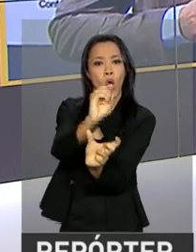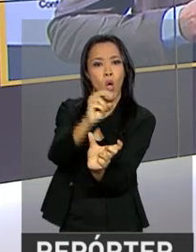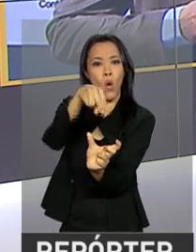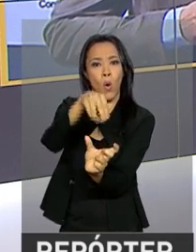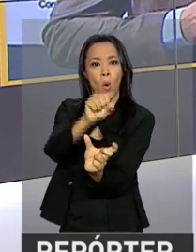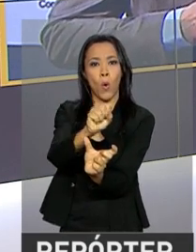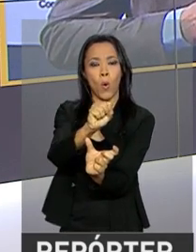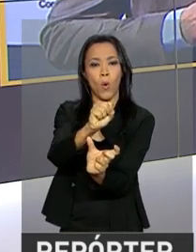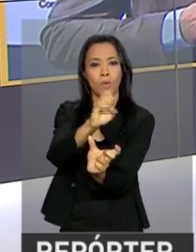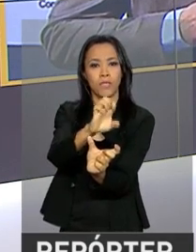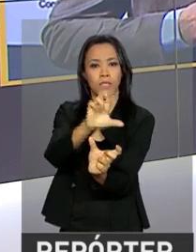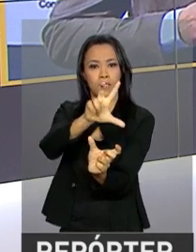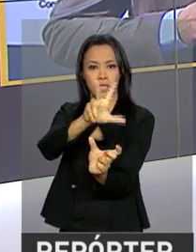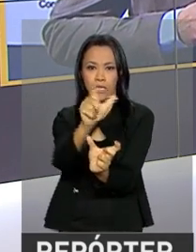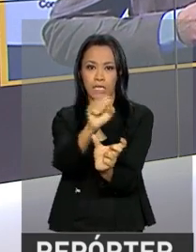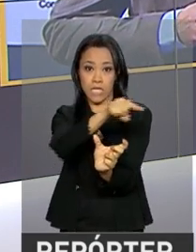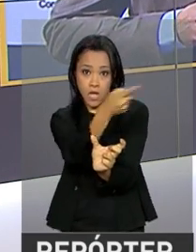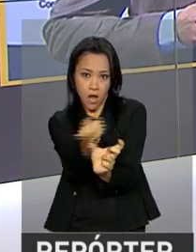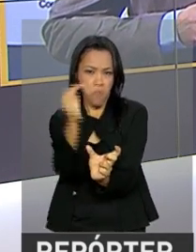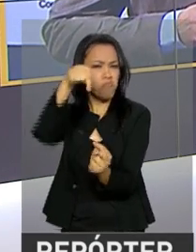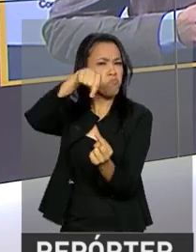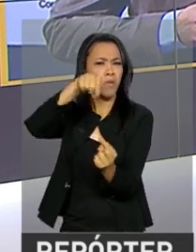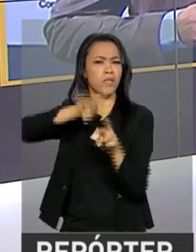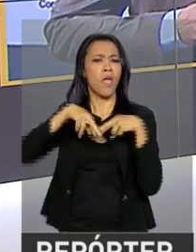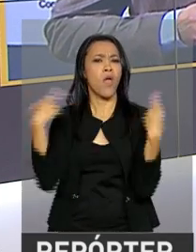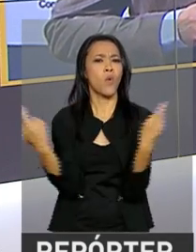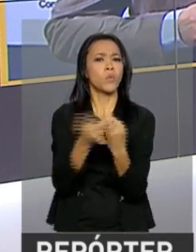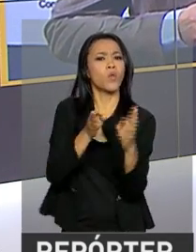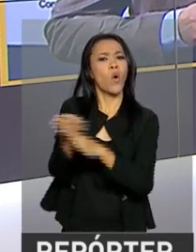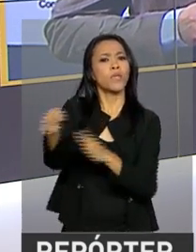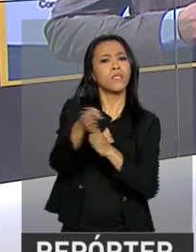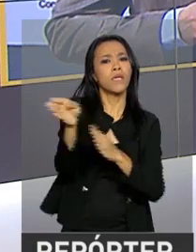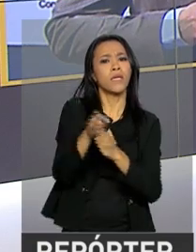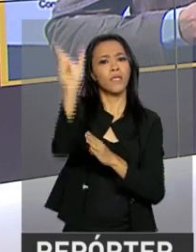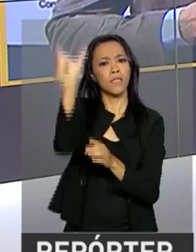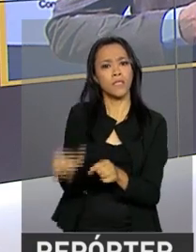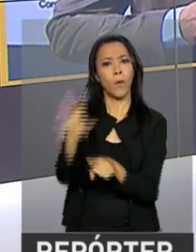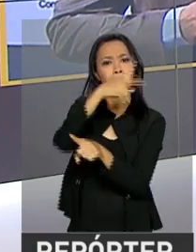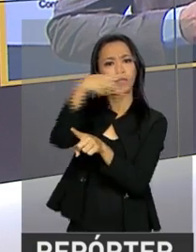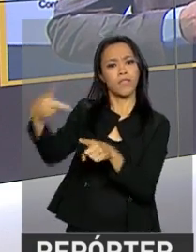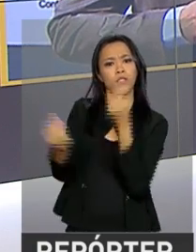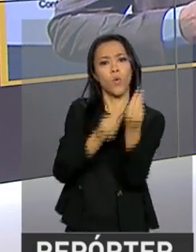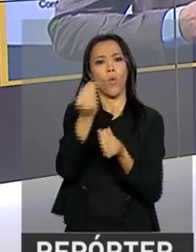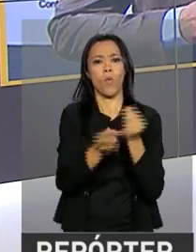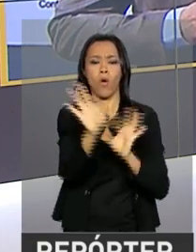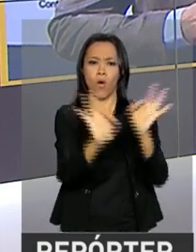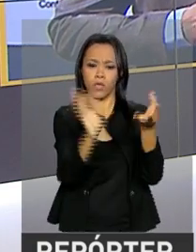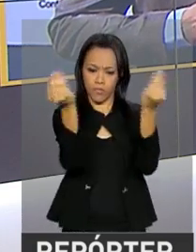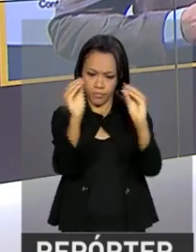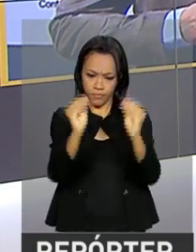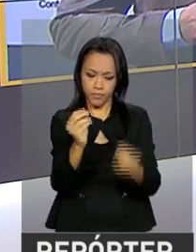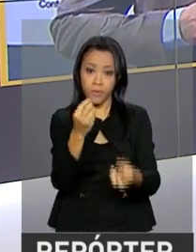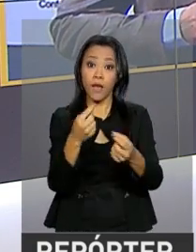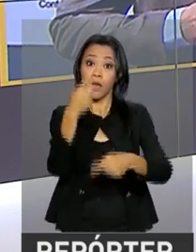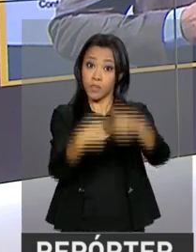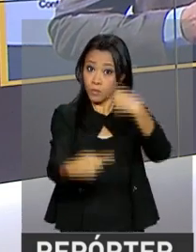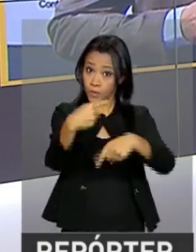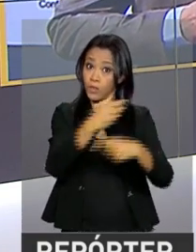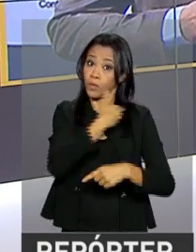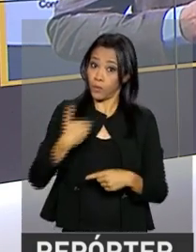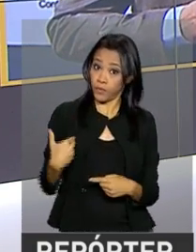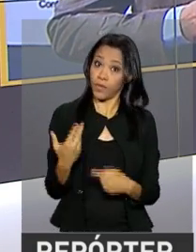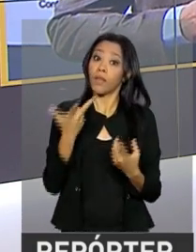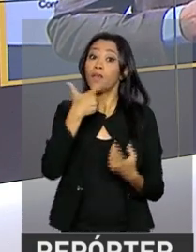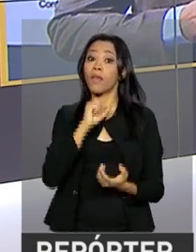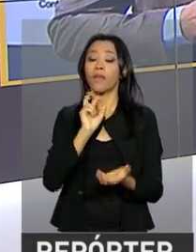econômico social que auxil o Presidente da República a formular políticas públicas quem tem as informações pra gente é o repórter João Pedro Neto